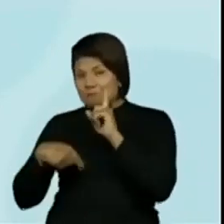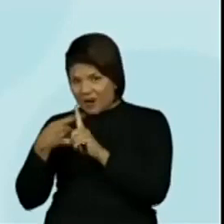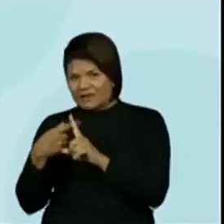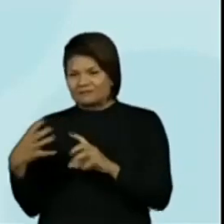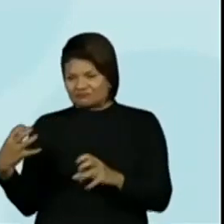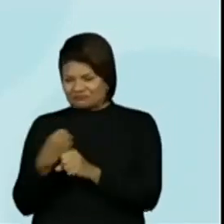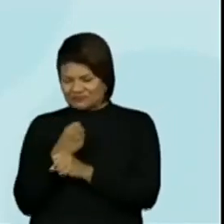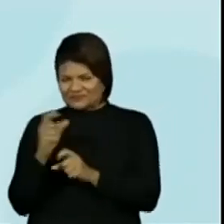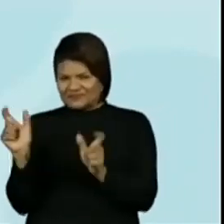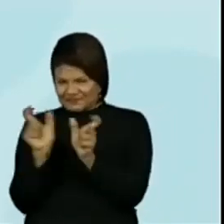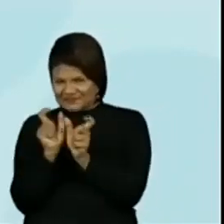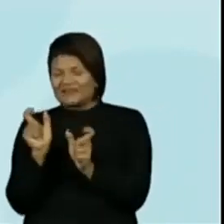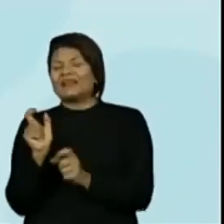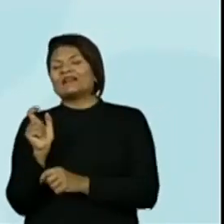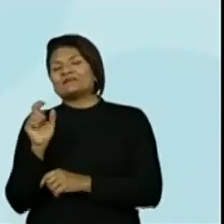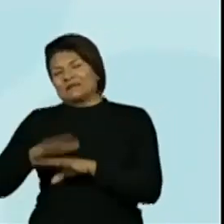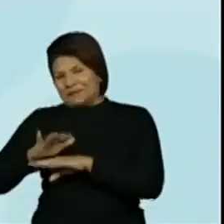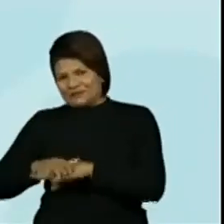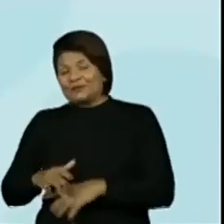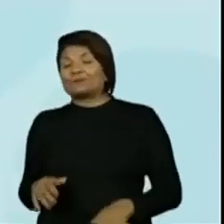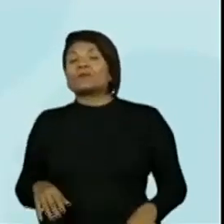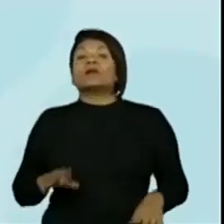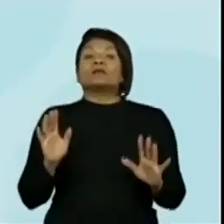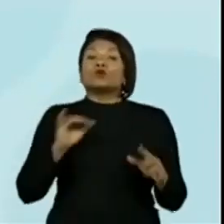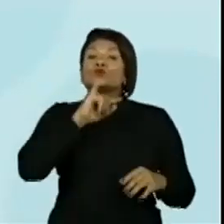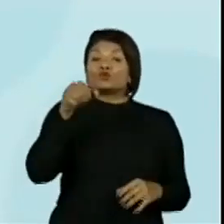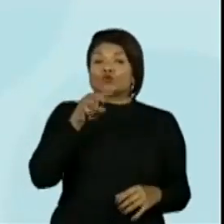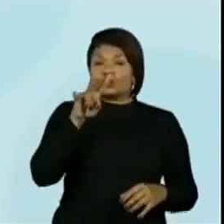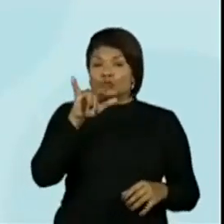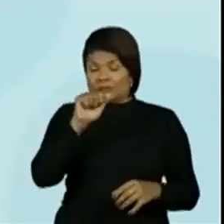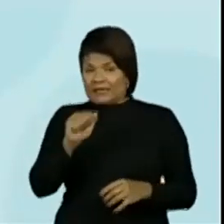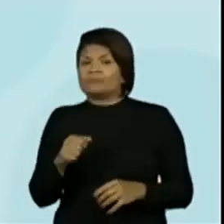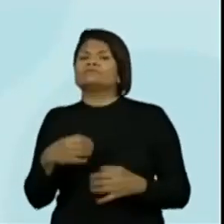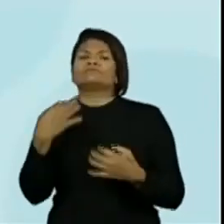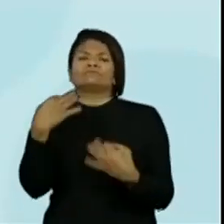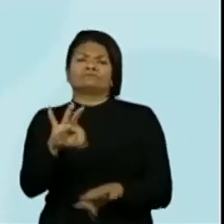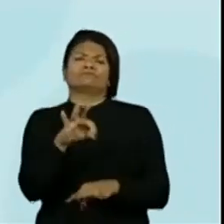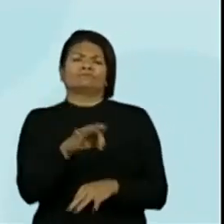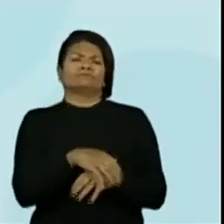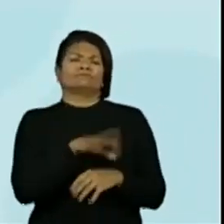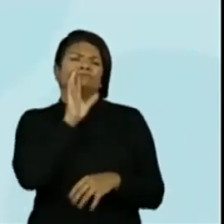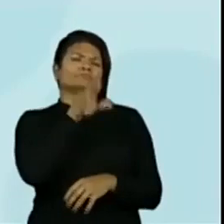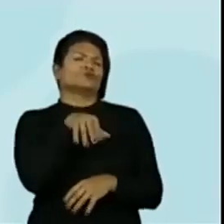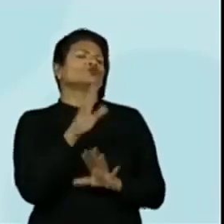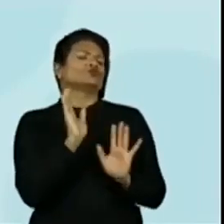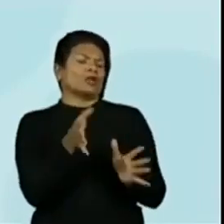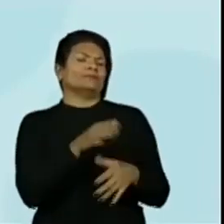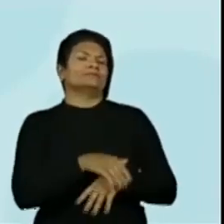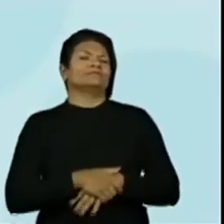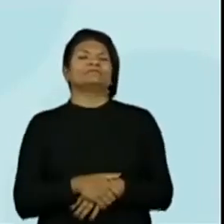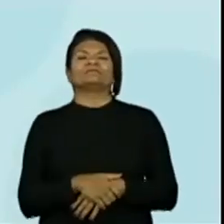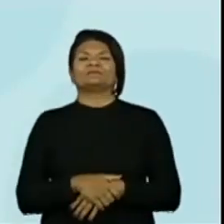tinha indicado lá em cima as respostas, super correta, Júlia.